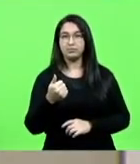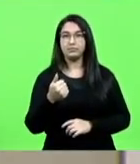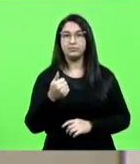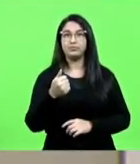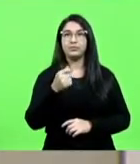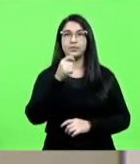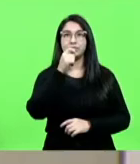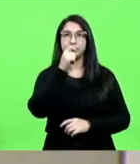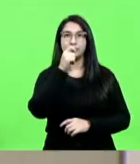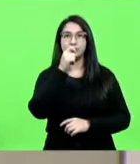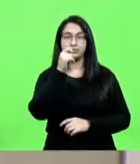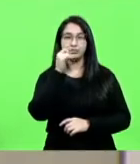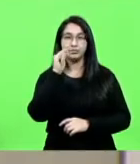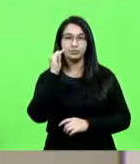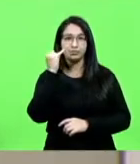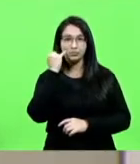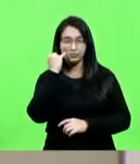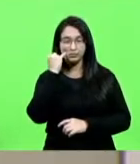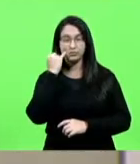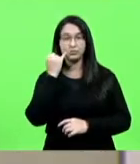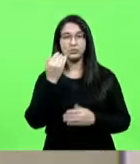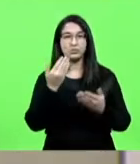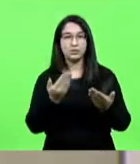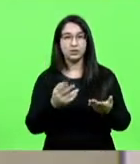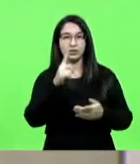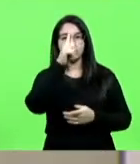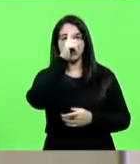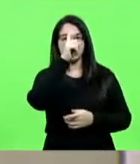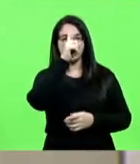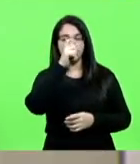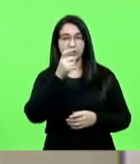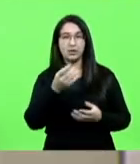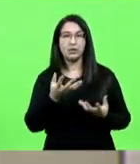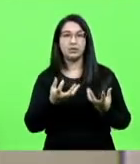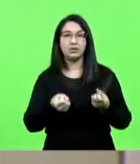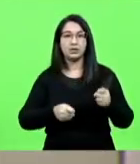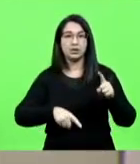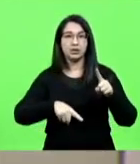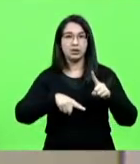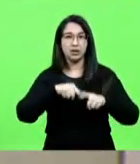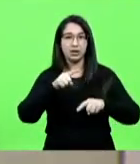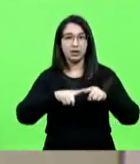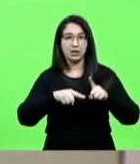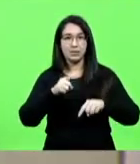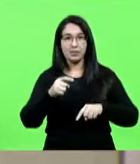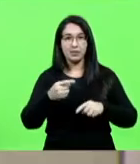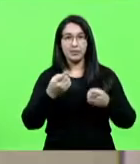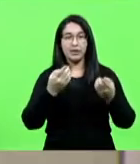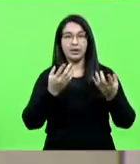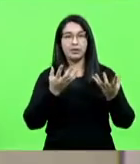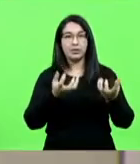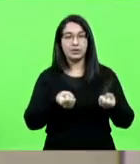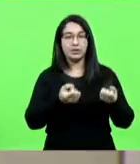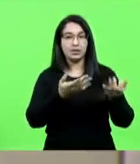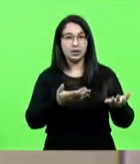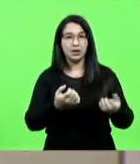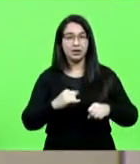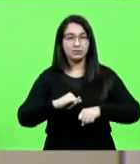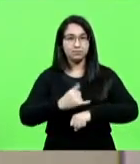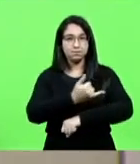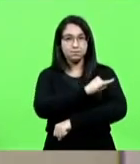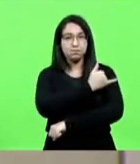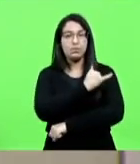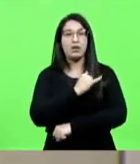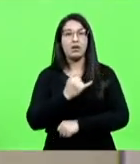os hospitais públicos a possuir equipamentos adaptados ao atendimento aos obesos mórbidos, com emenda substitutiva global e subemenda